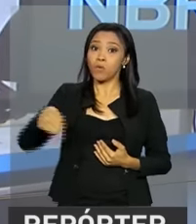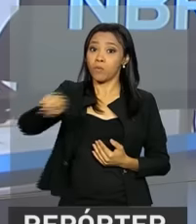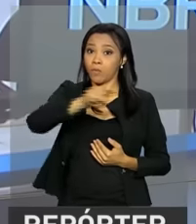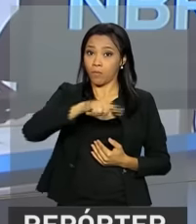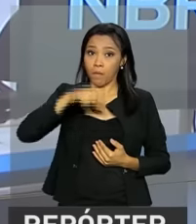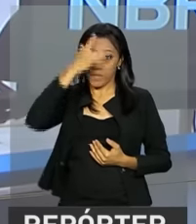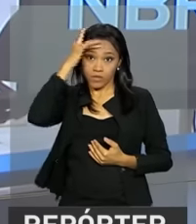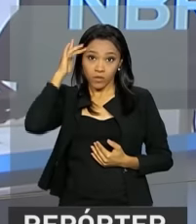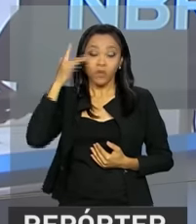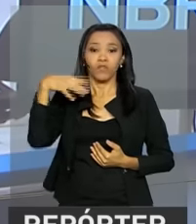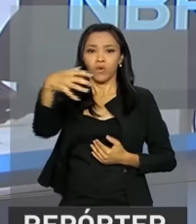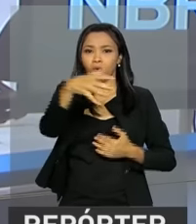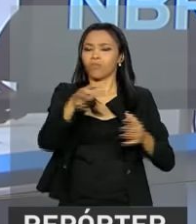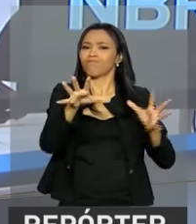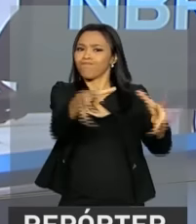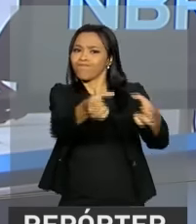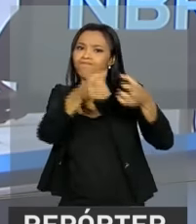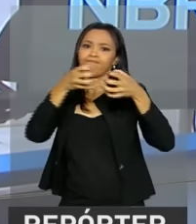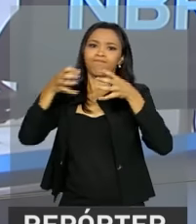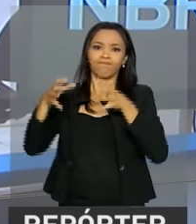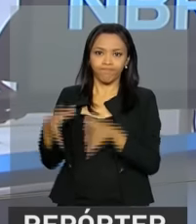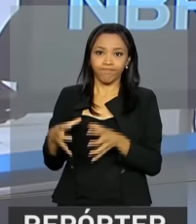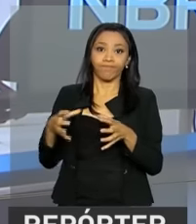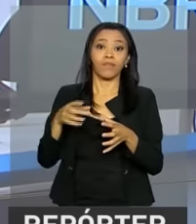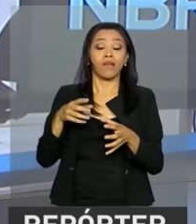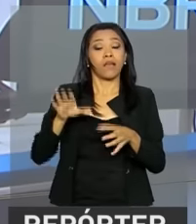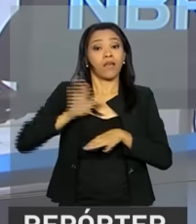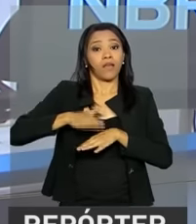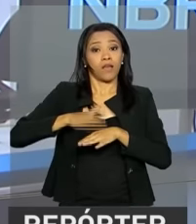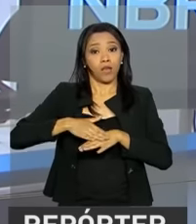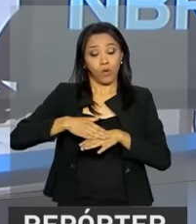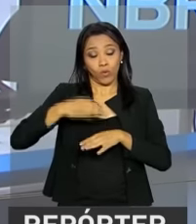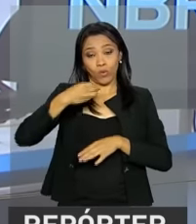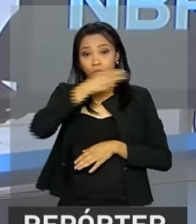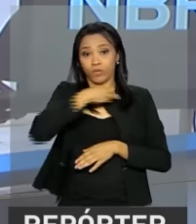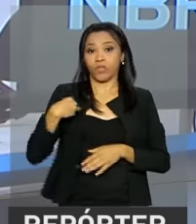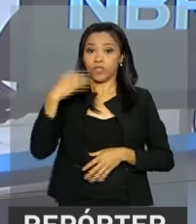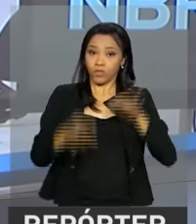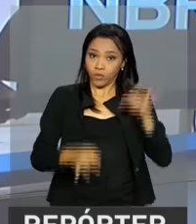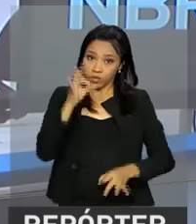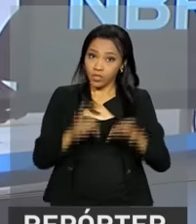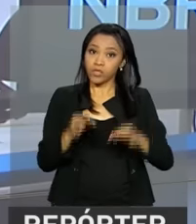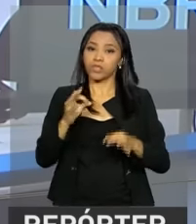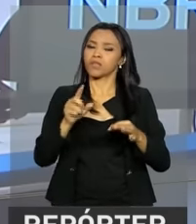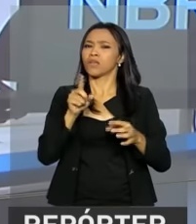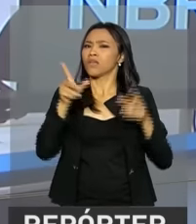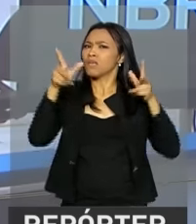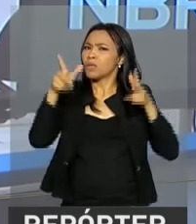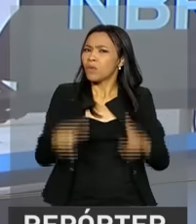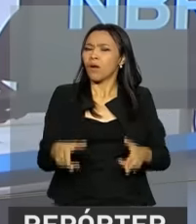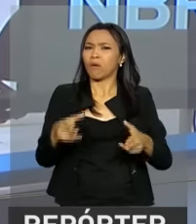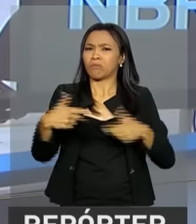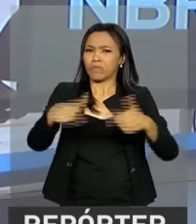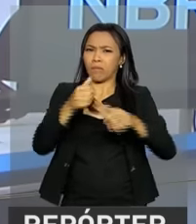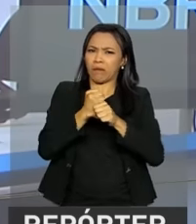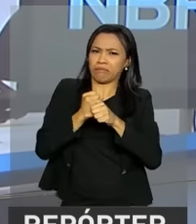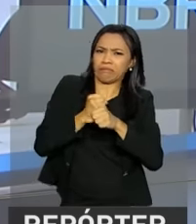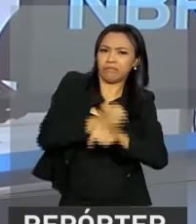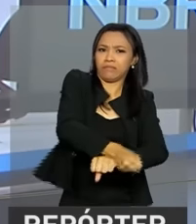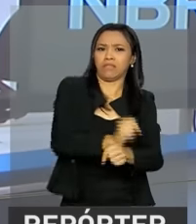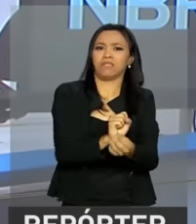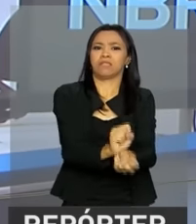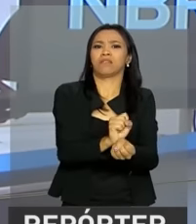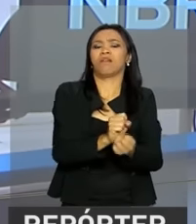para o ministro da Justiça Alexandre de Moraes a melhor forma de combater o trabalho análogo à escravidão é